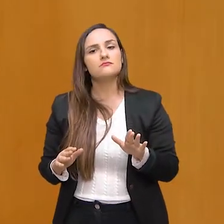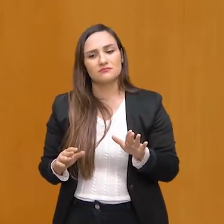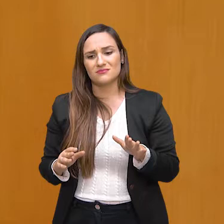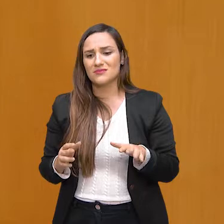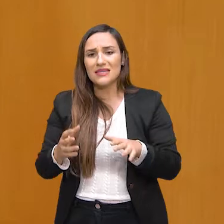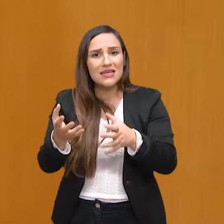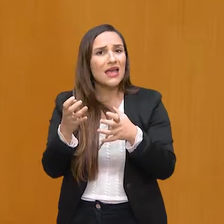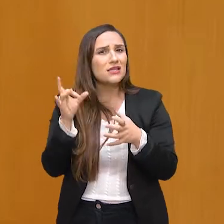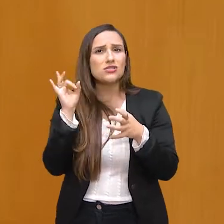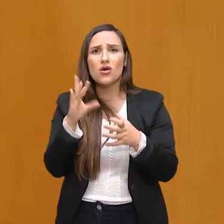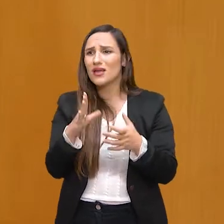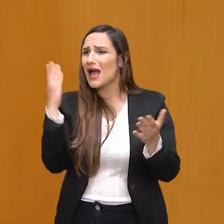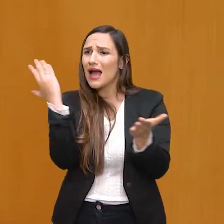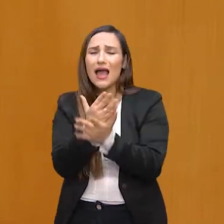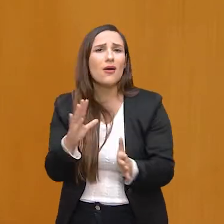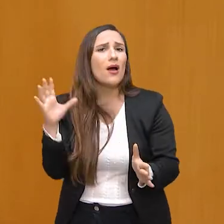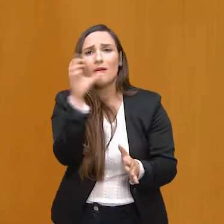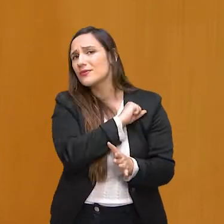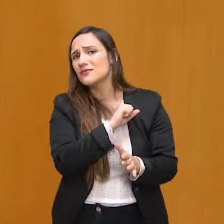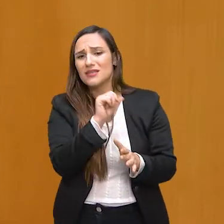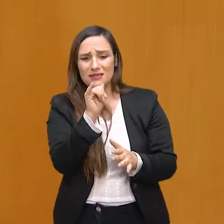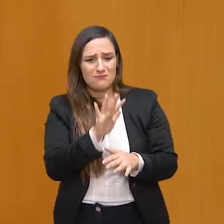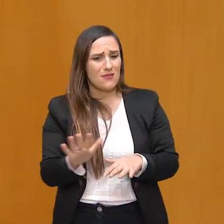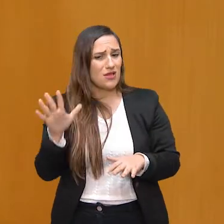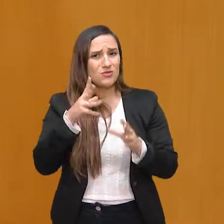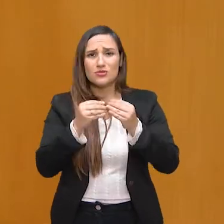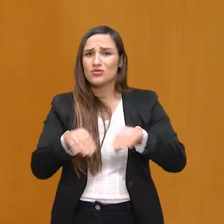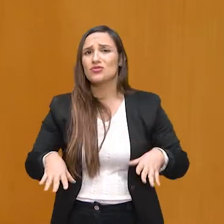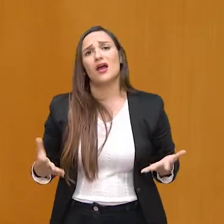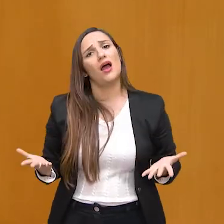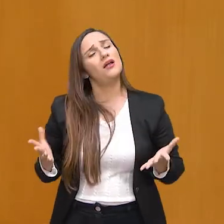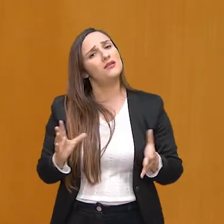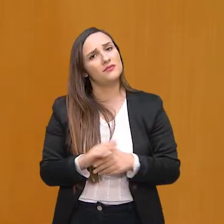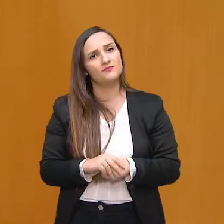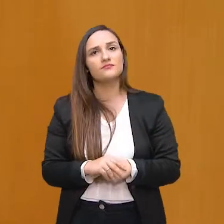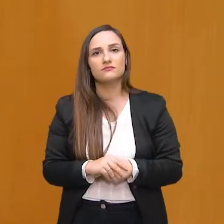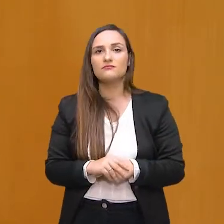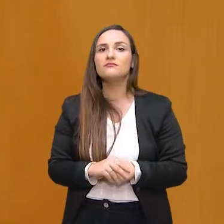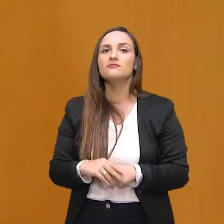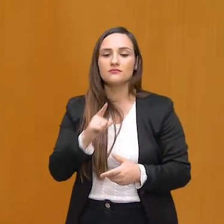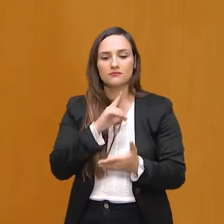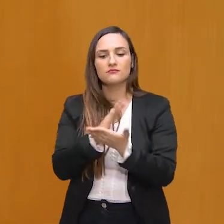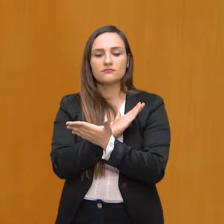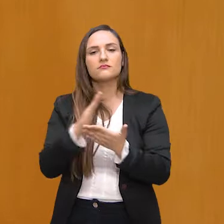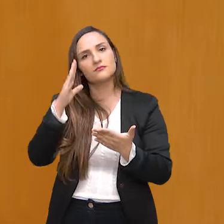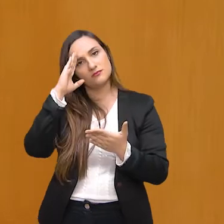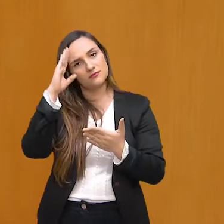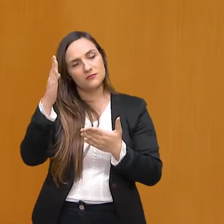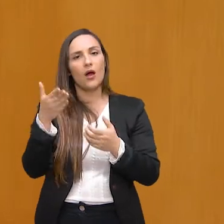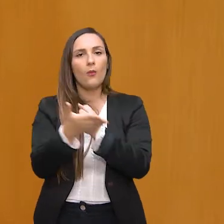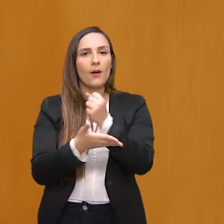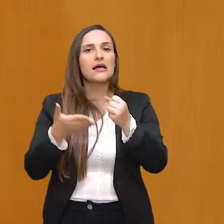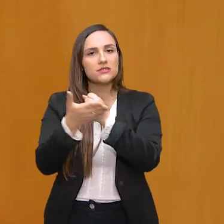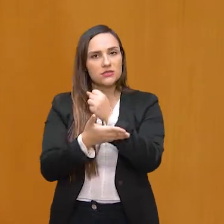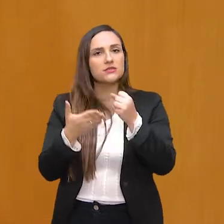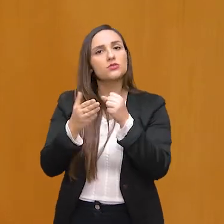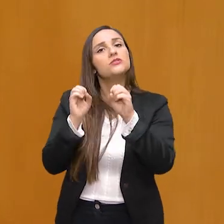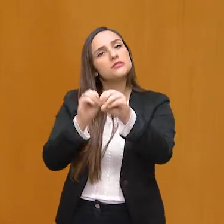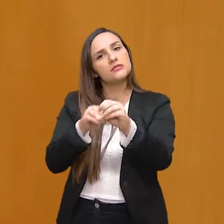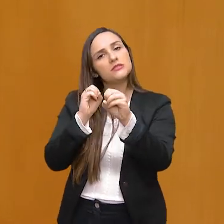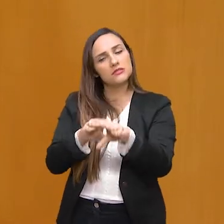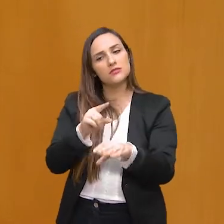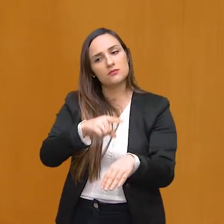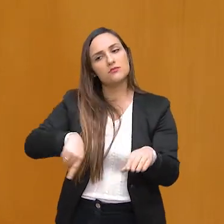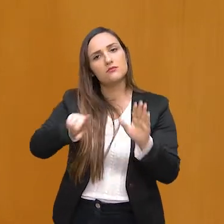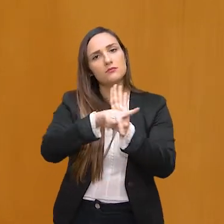E não serve para essa pessoa uma reparação de danos. Para ela quer que a ofensa, que a sua imagem continue sendo